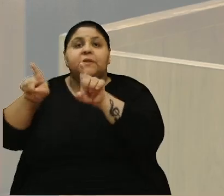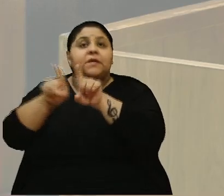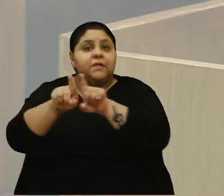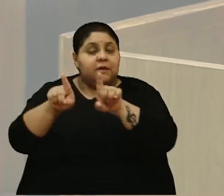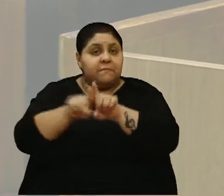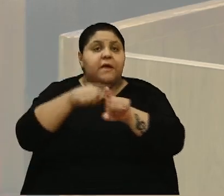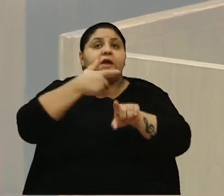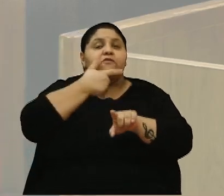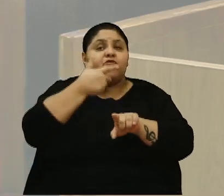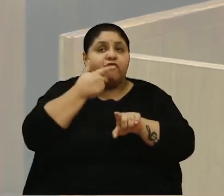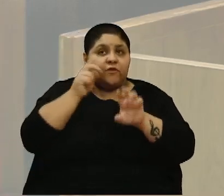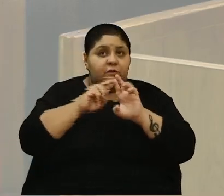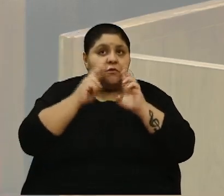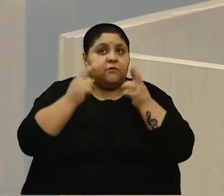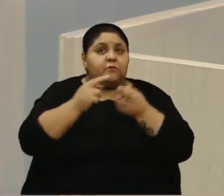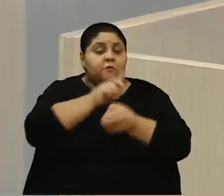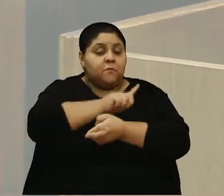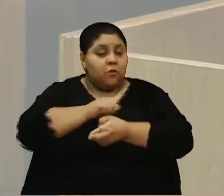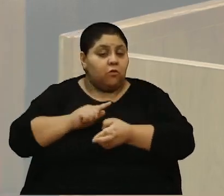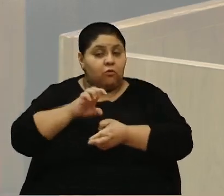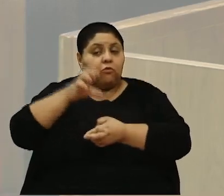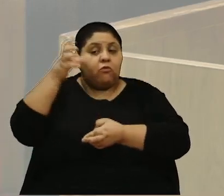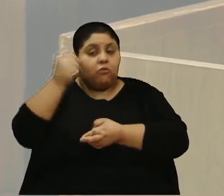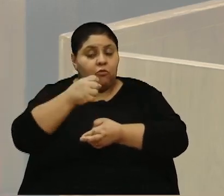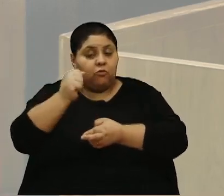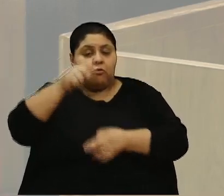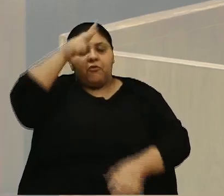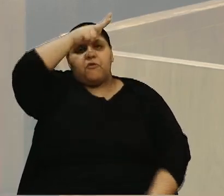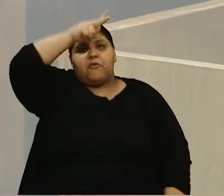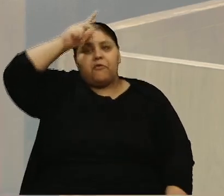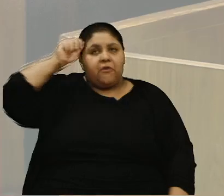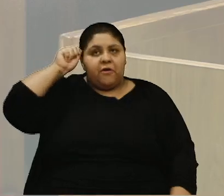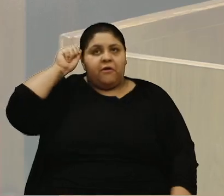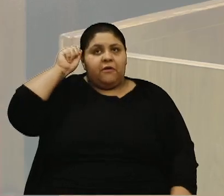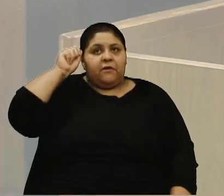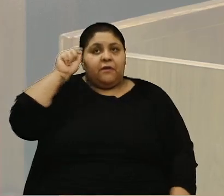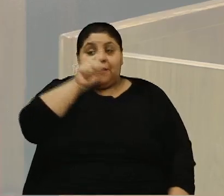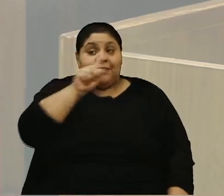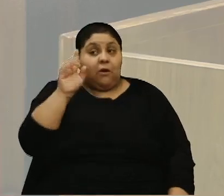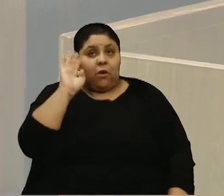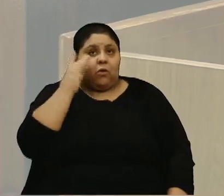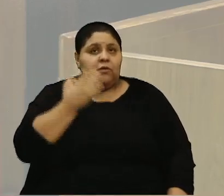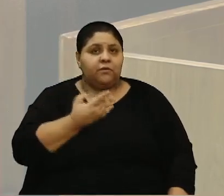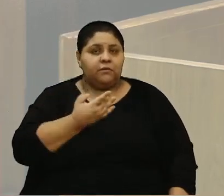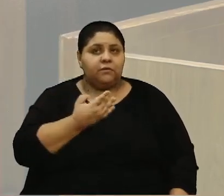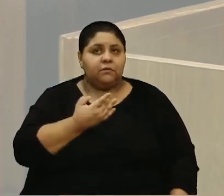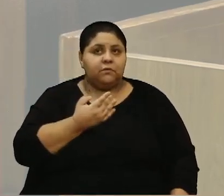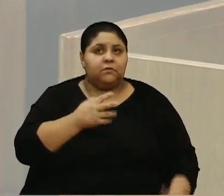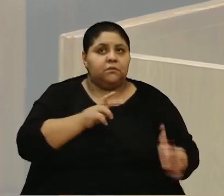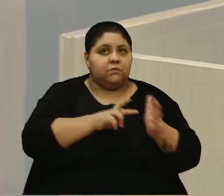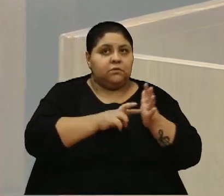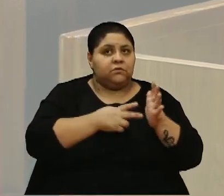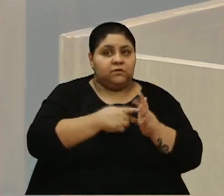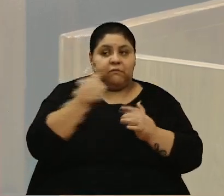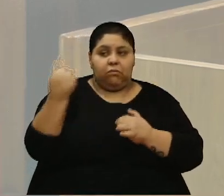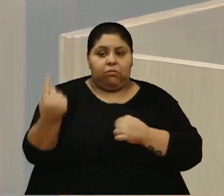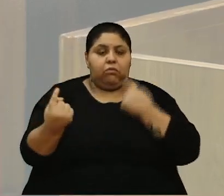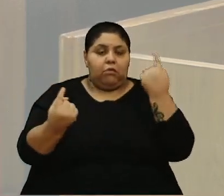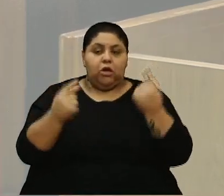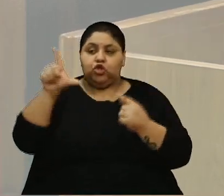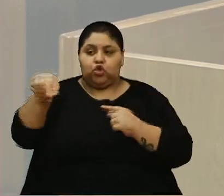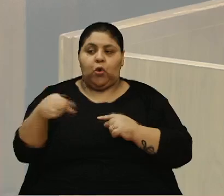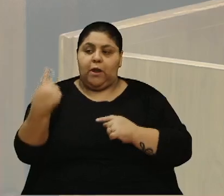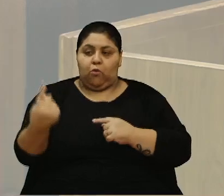foi falado pelo governador, pelo prefeito, que isso não vai acontecer. Não significa um ou outro. É